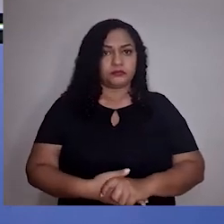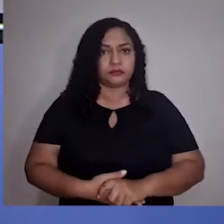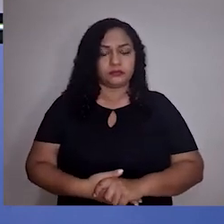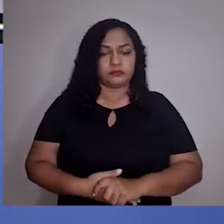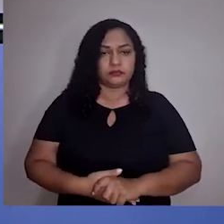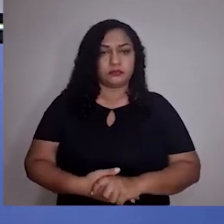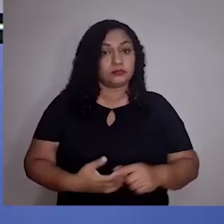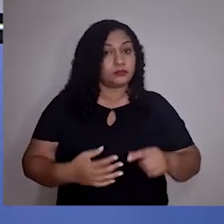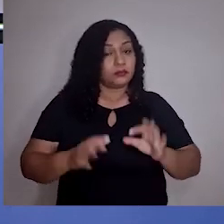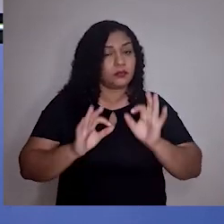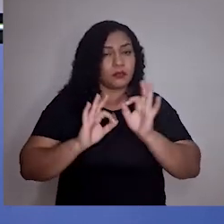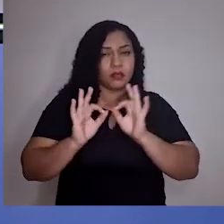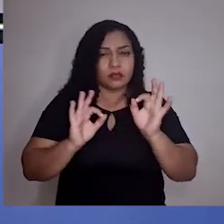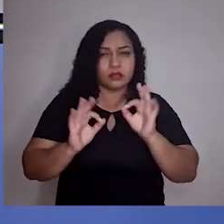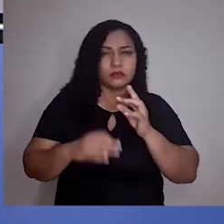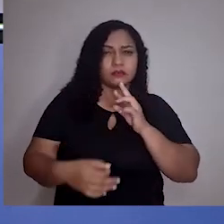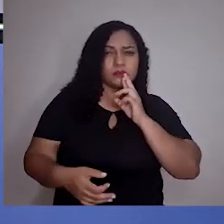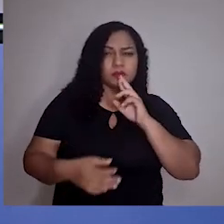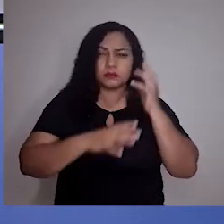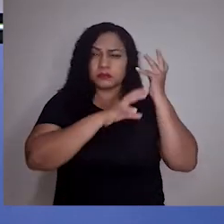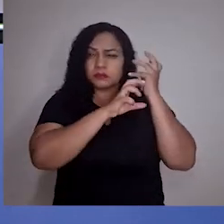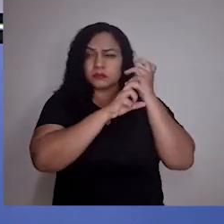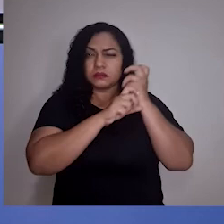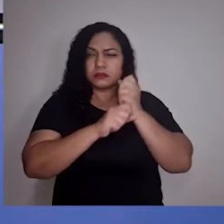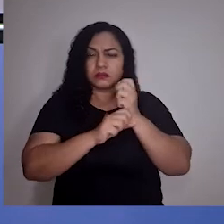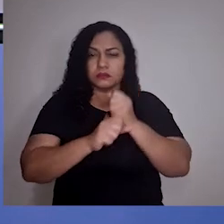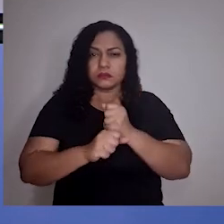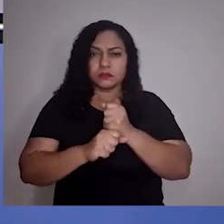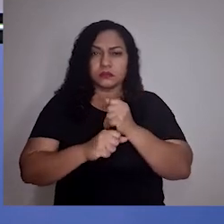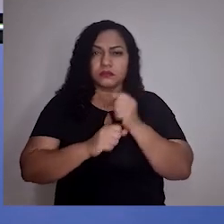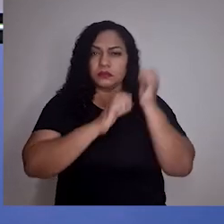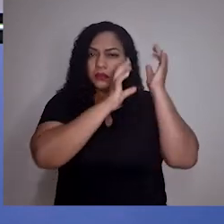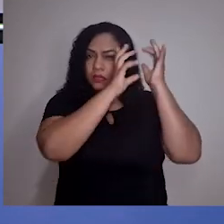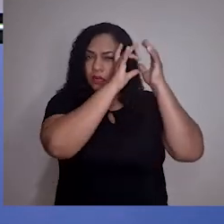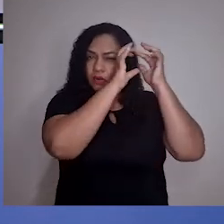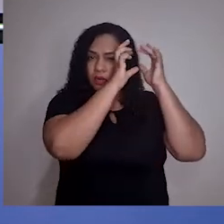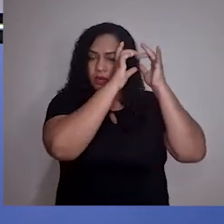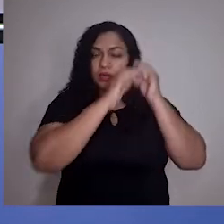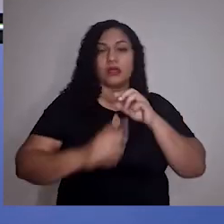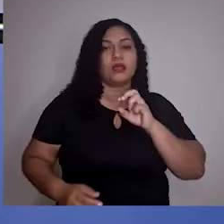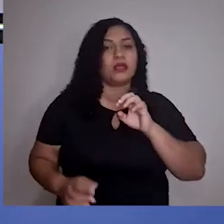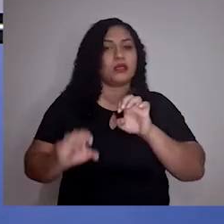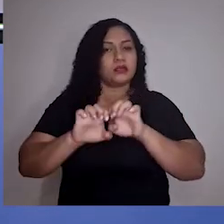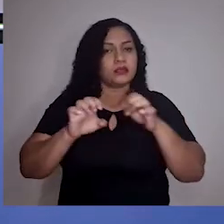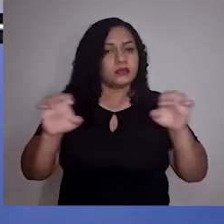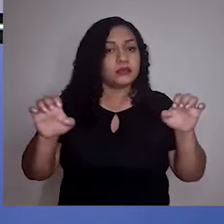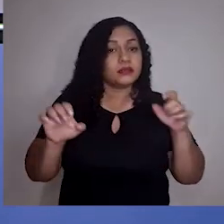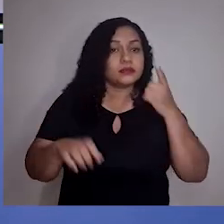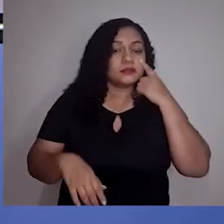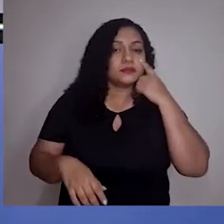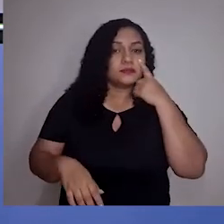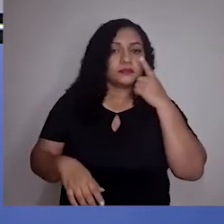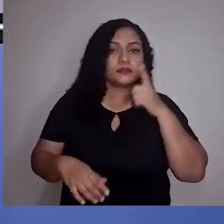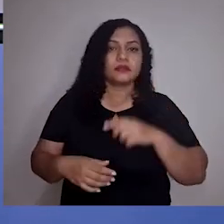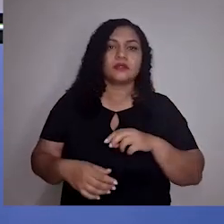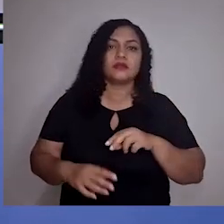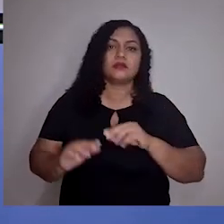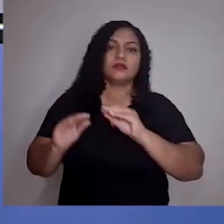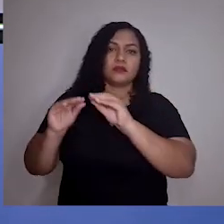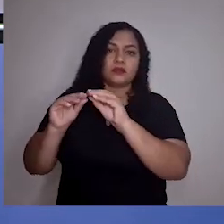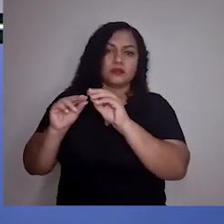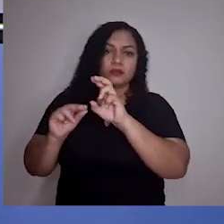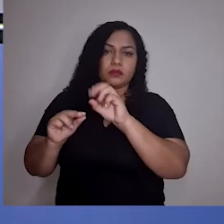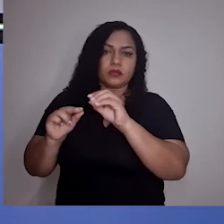Resolvendo essa equação, vamos pegar esse 500 que está multiplicando e